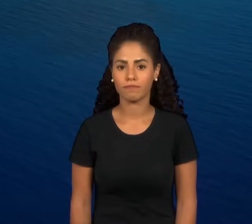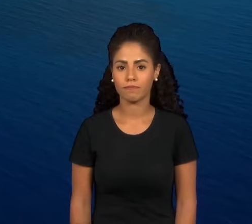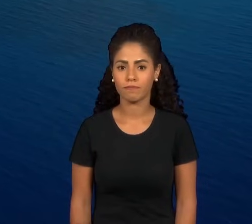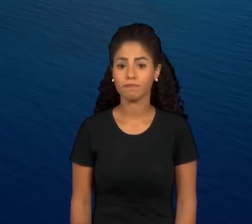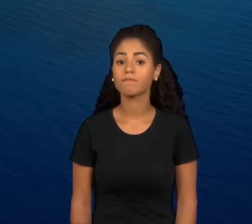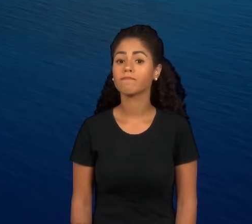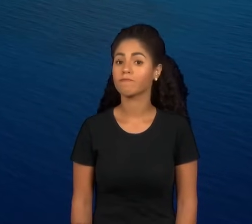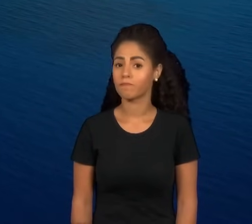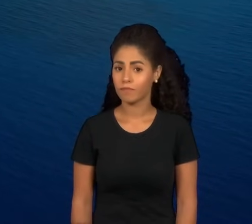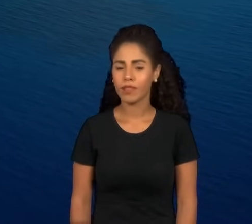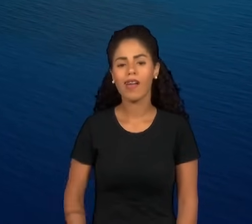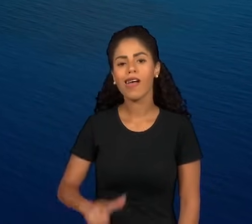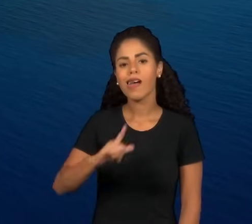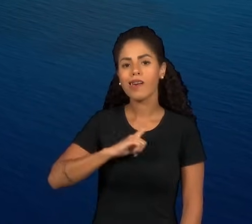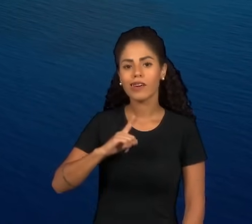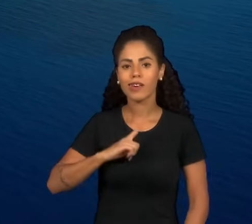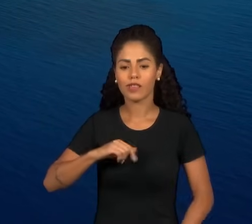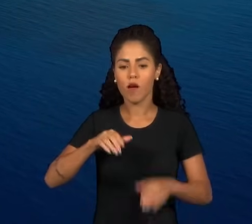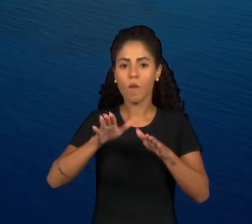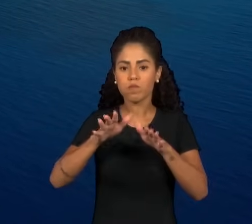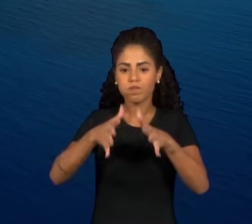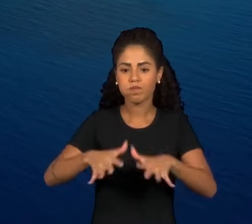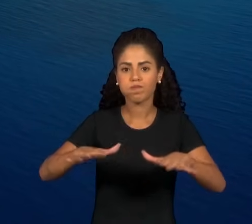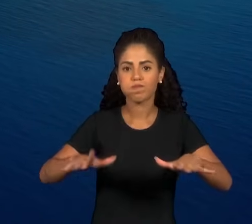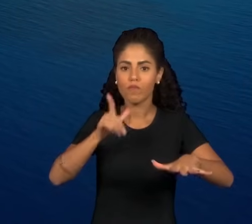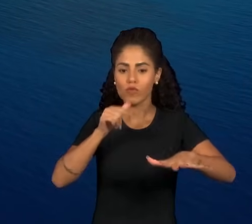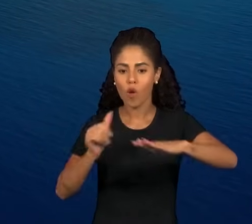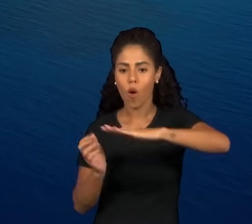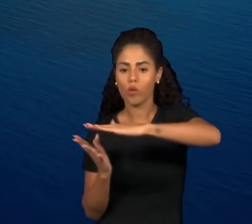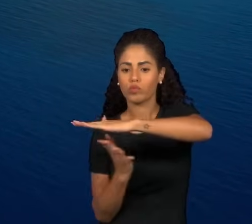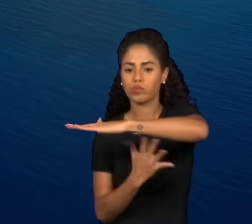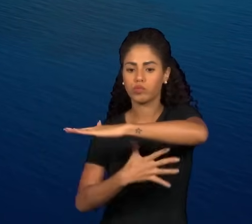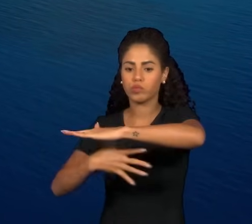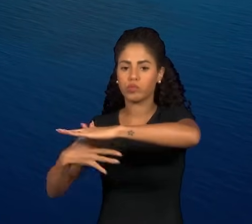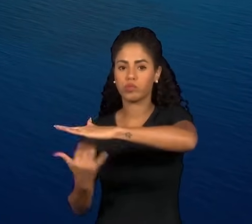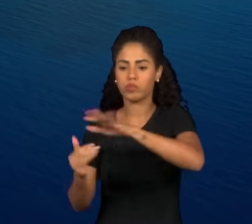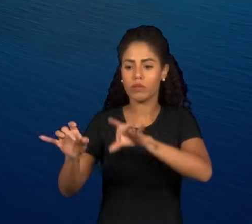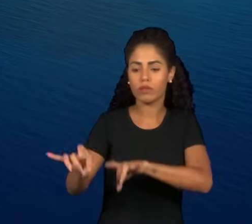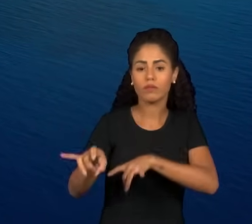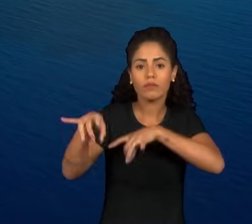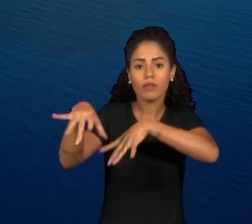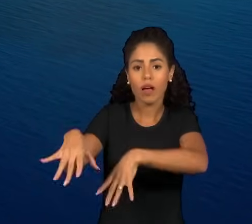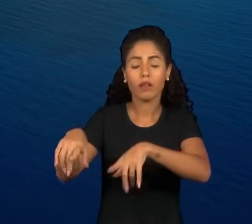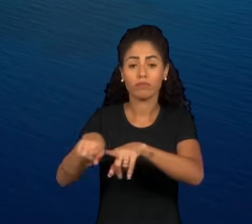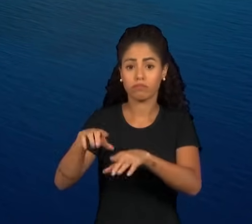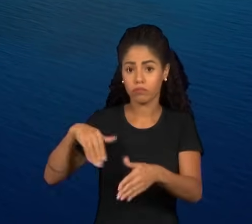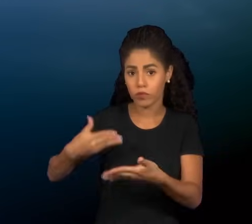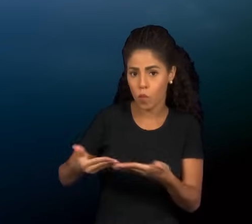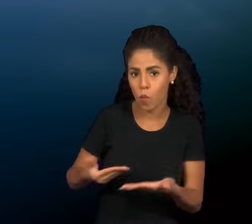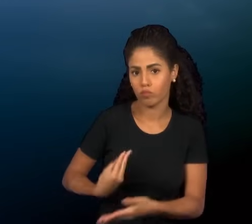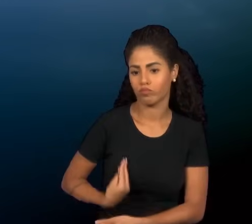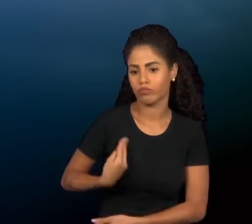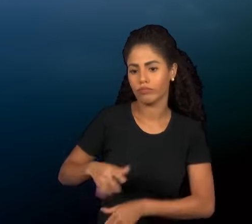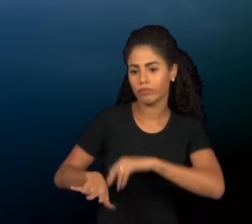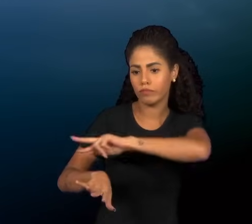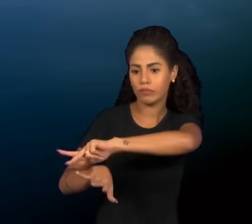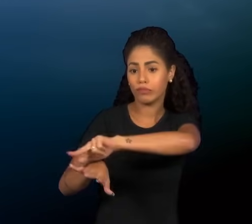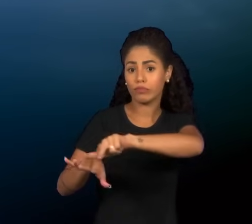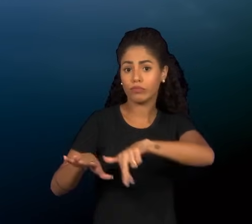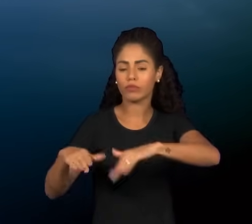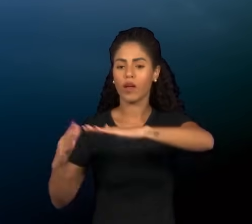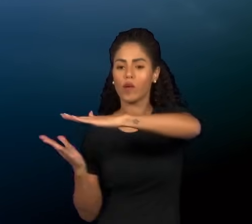A Grande Barreira de Corais da Austrália é considerada a maior estrutura viva da Terra. É um recife